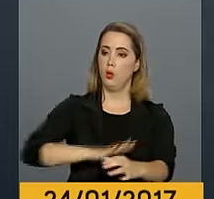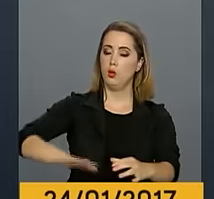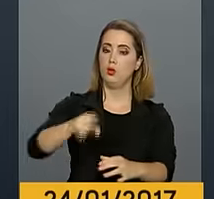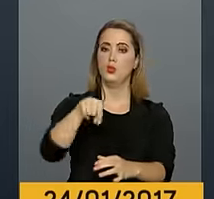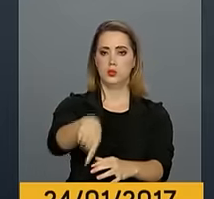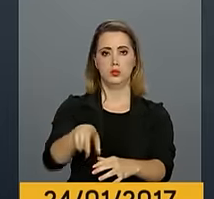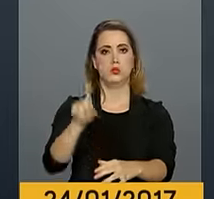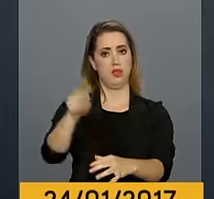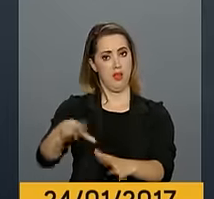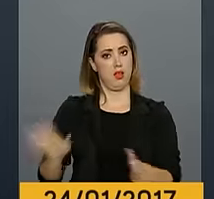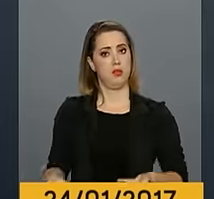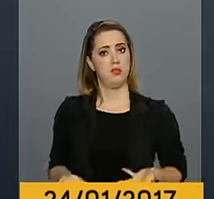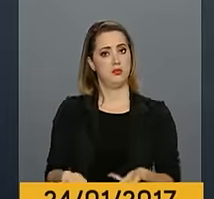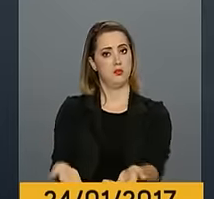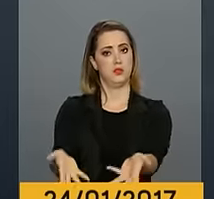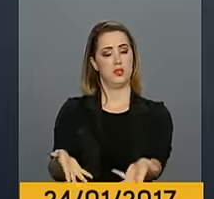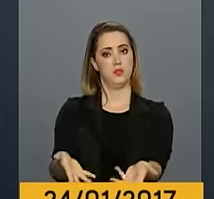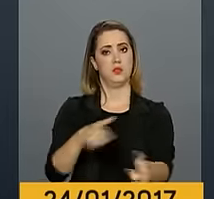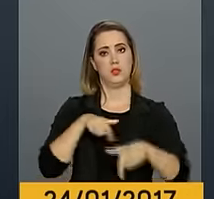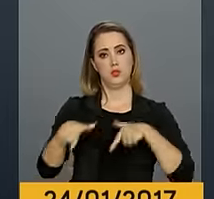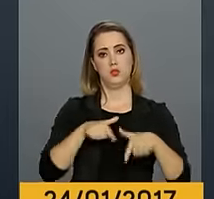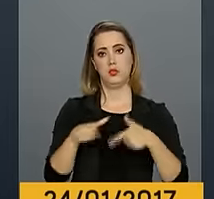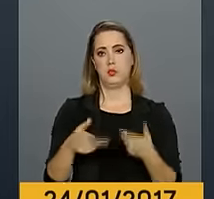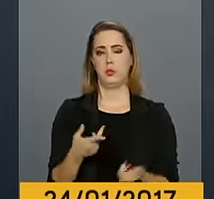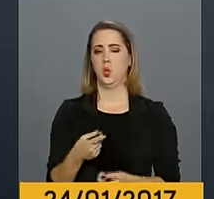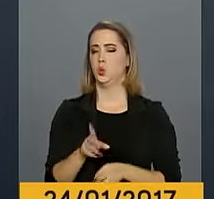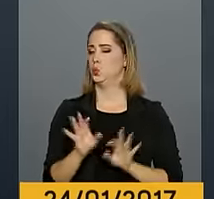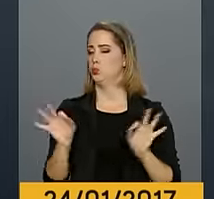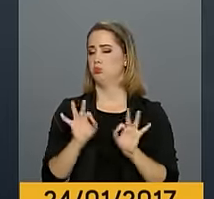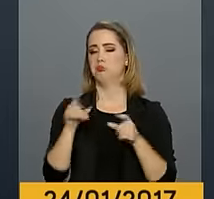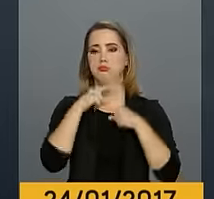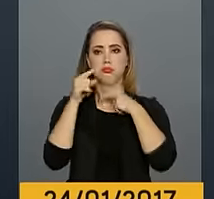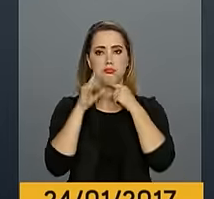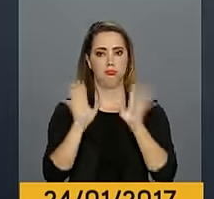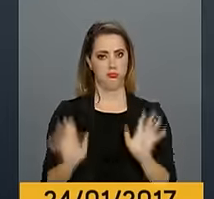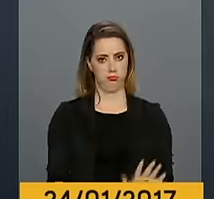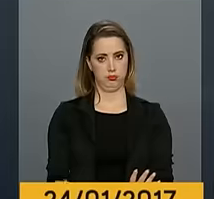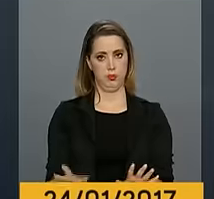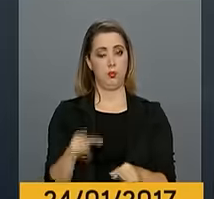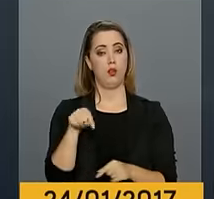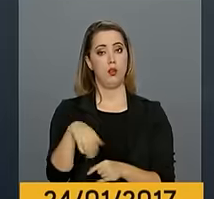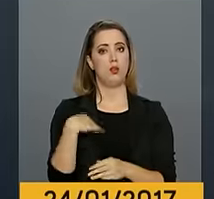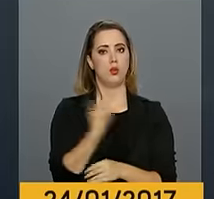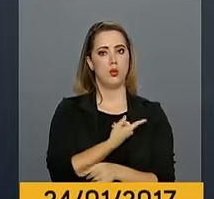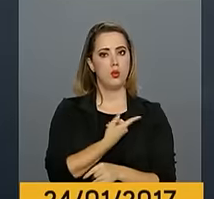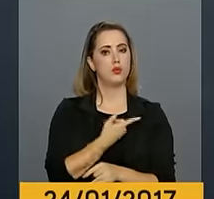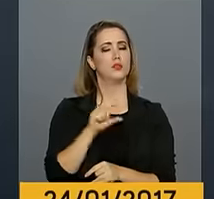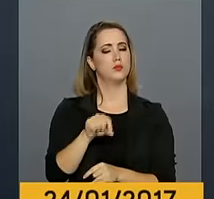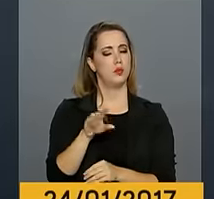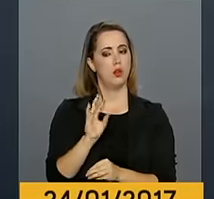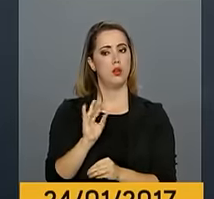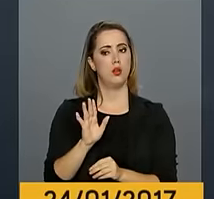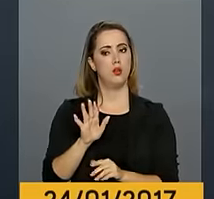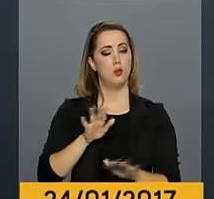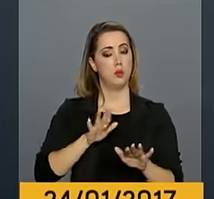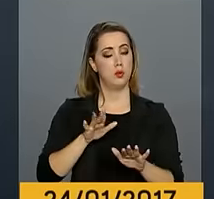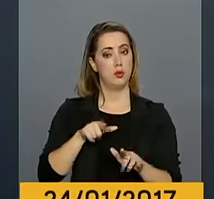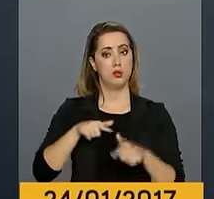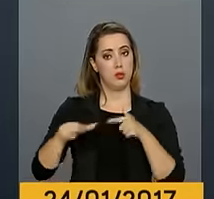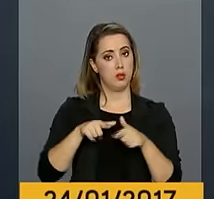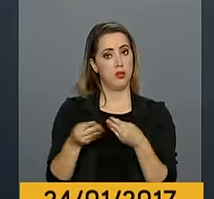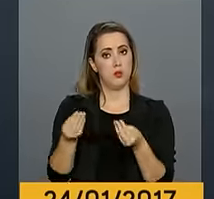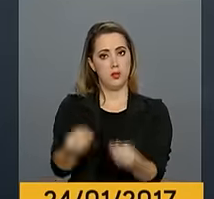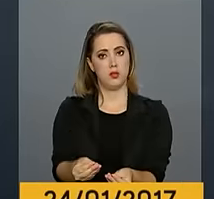é incentivador da geração de empregos. Eu não tenho a menor dúvida disso, não é? E nós vamos cuidar disso. É claro que o câmbio flutuante, diz o